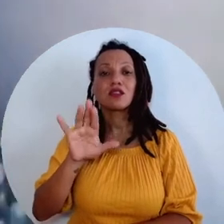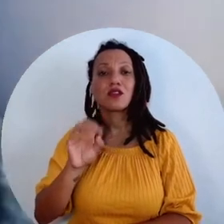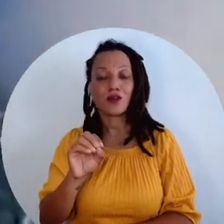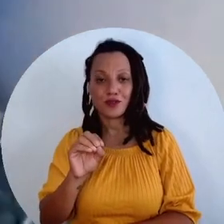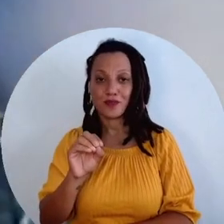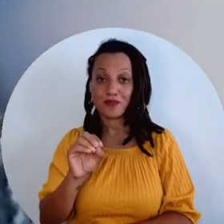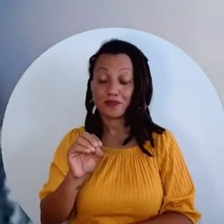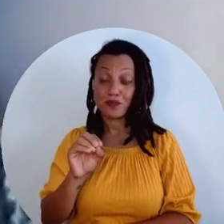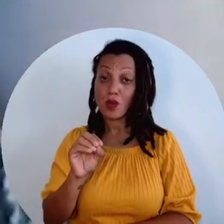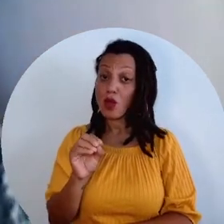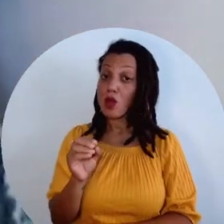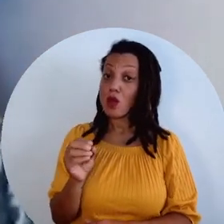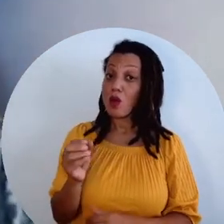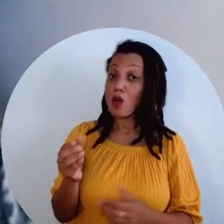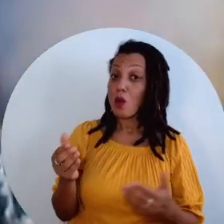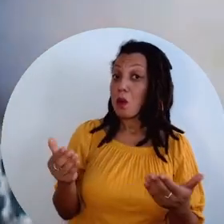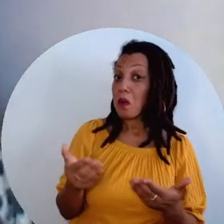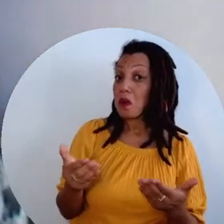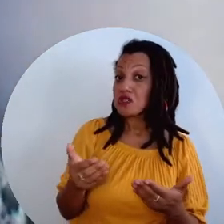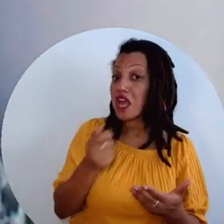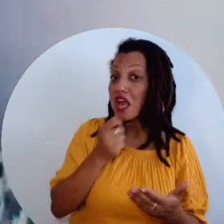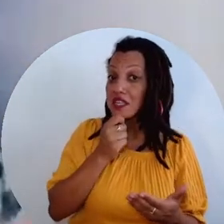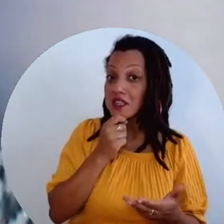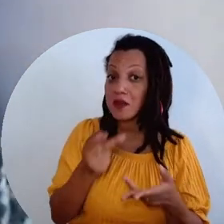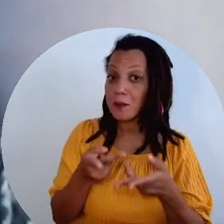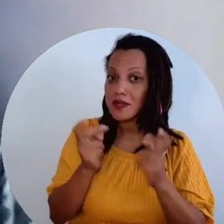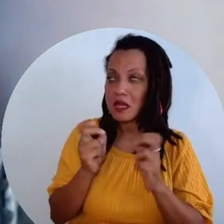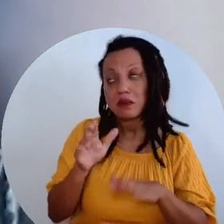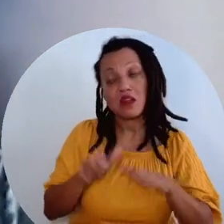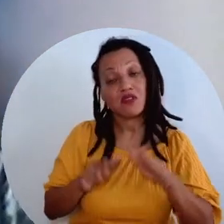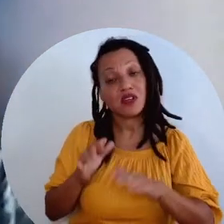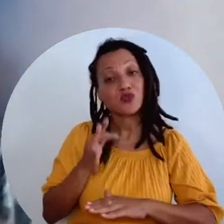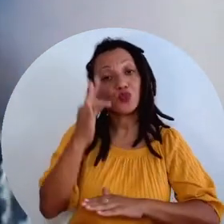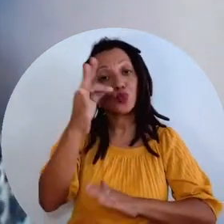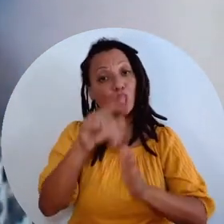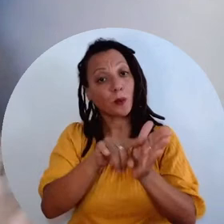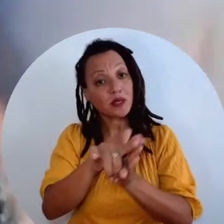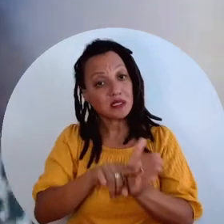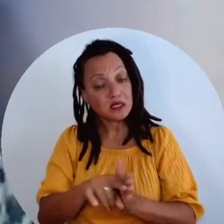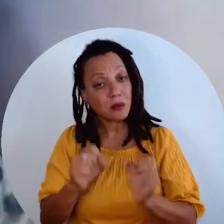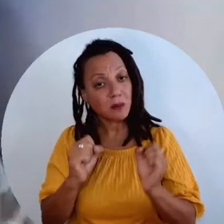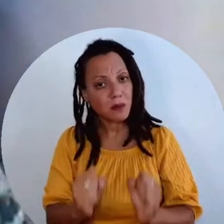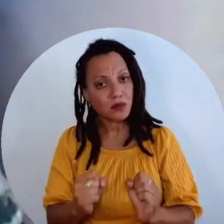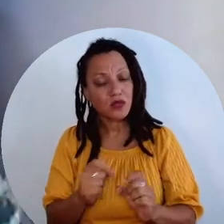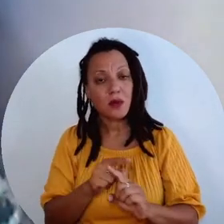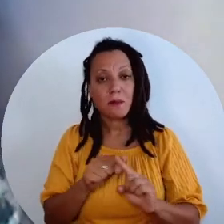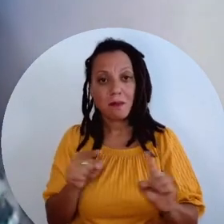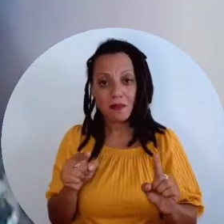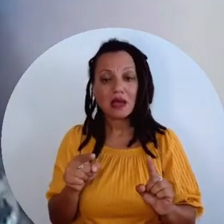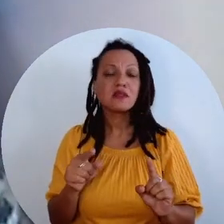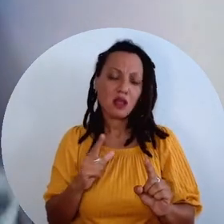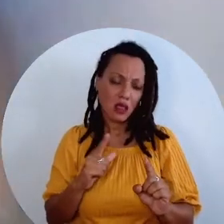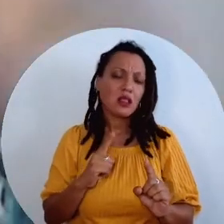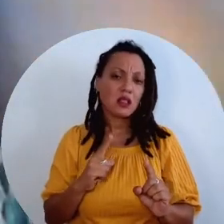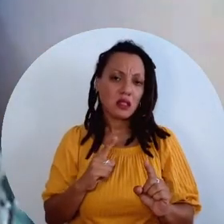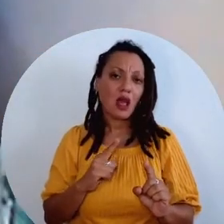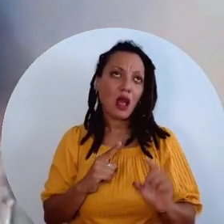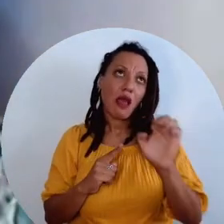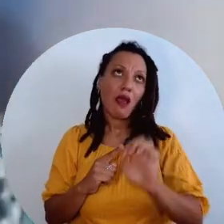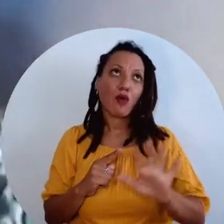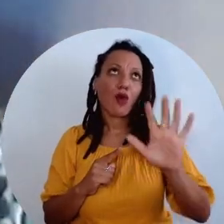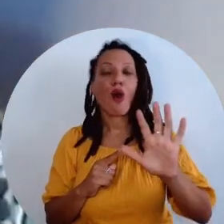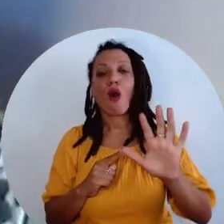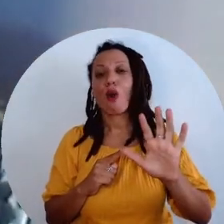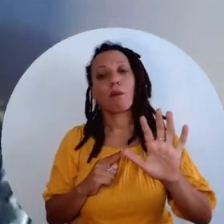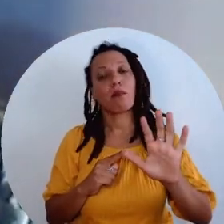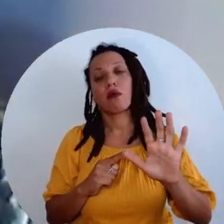percebe ainda, talvez perceba numa pesquisa futura, mas não percebe até hoje nas outras experiências de matriarcado, né,